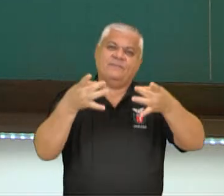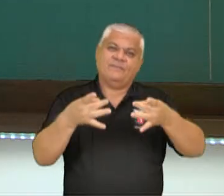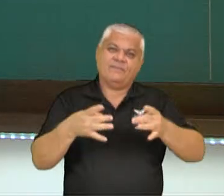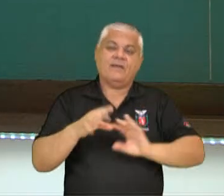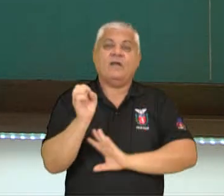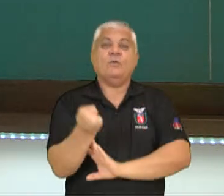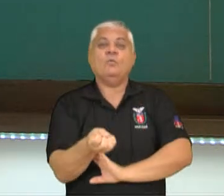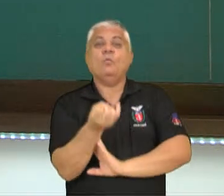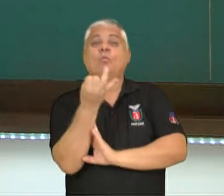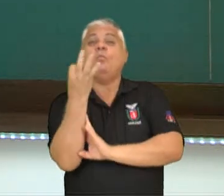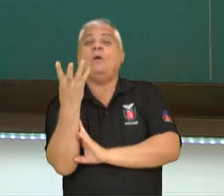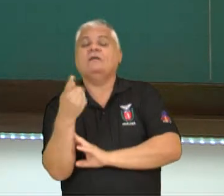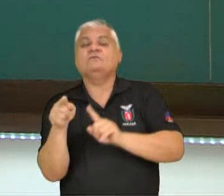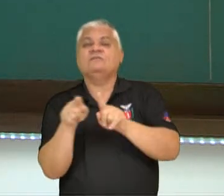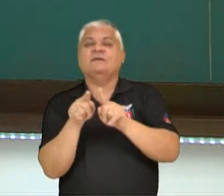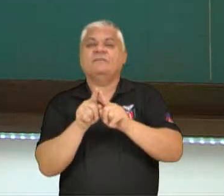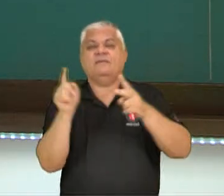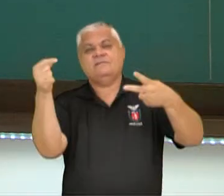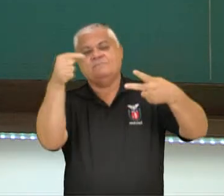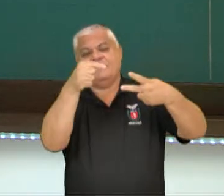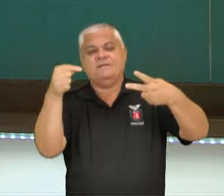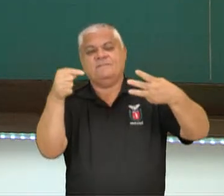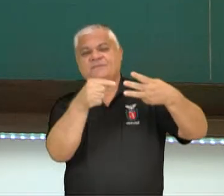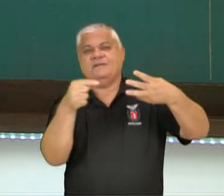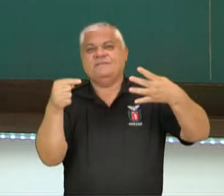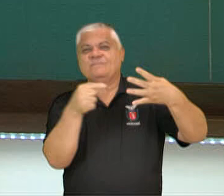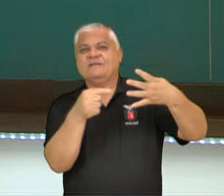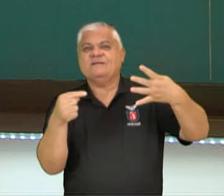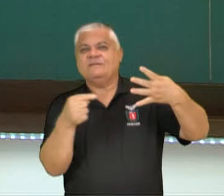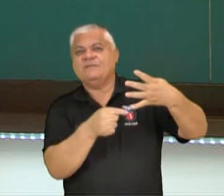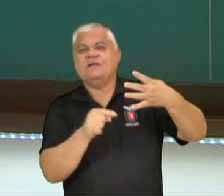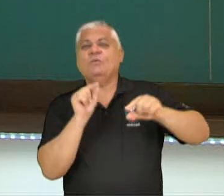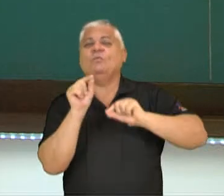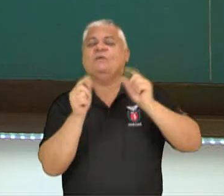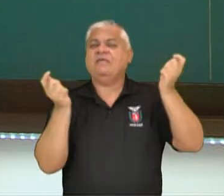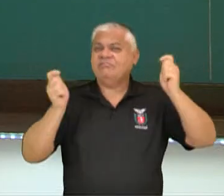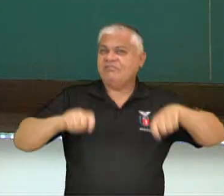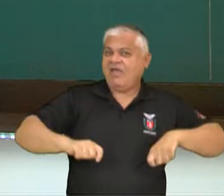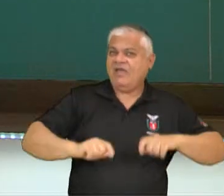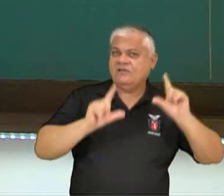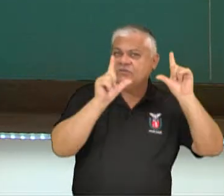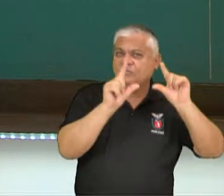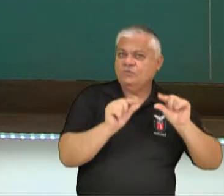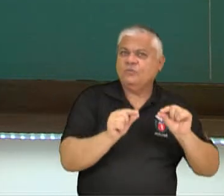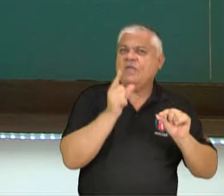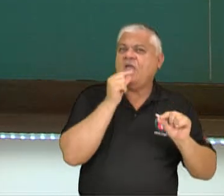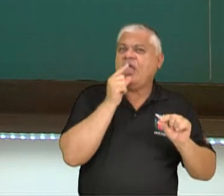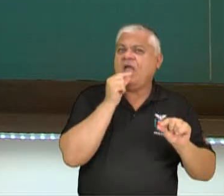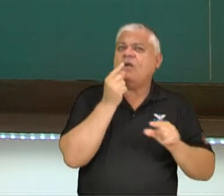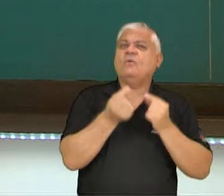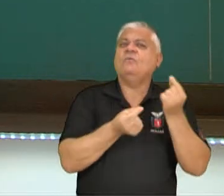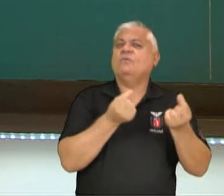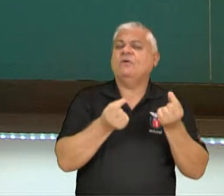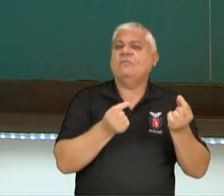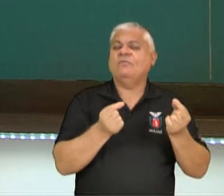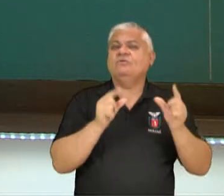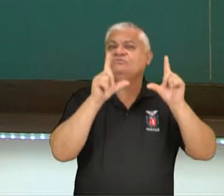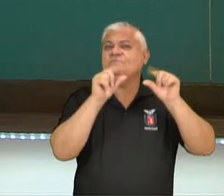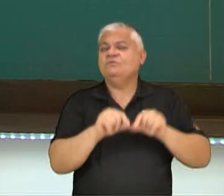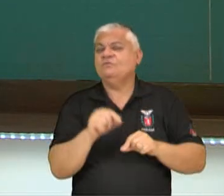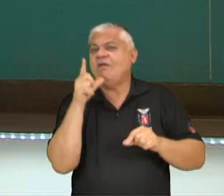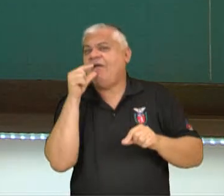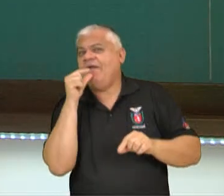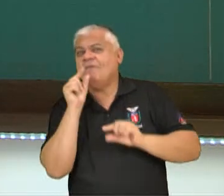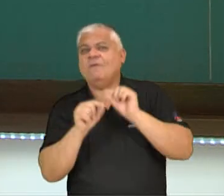quantitativos e qualificar, né? Trazer uma reflexão sobre o que pode ser feito para diminuir esse consumo excessivo de água, no